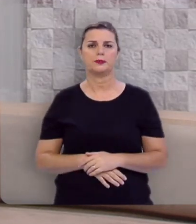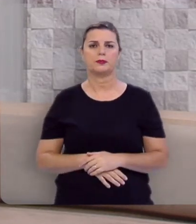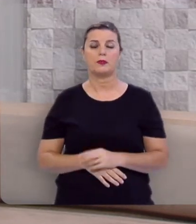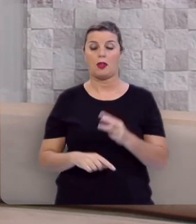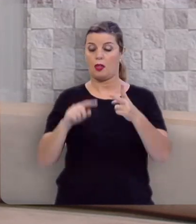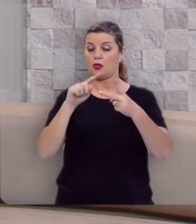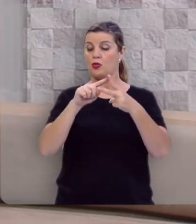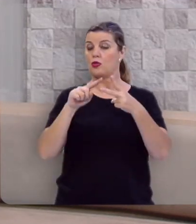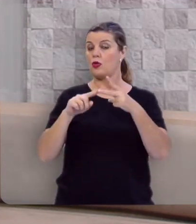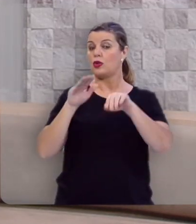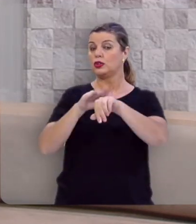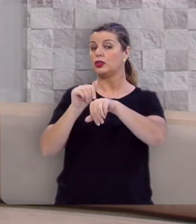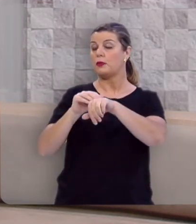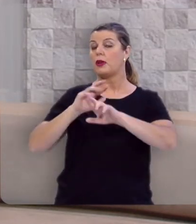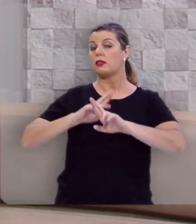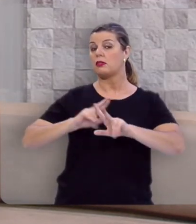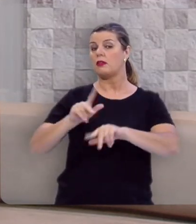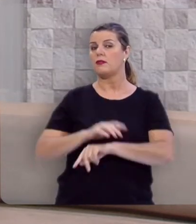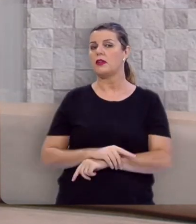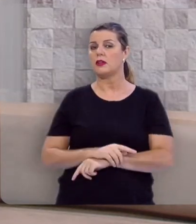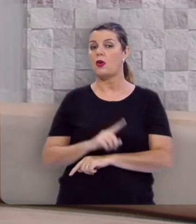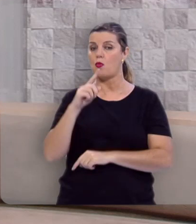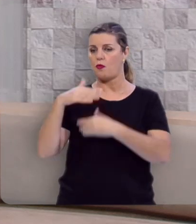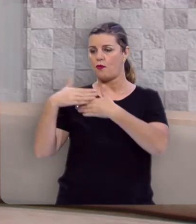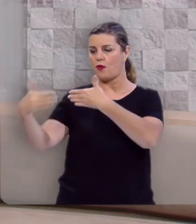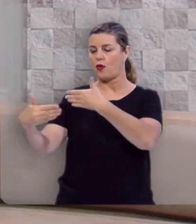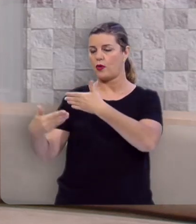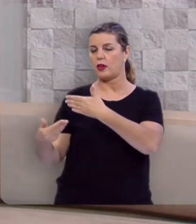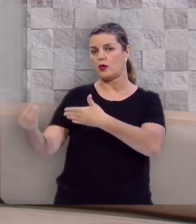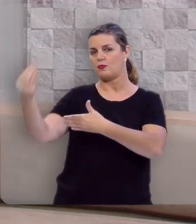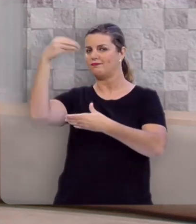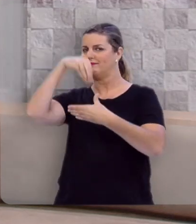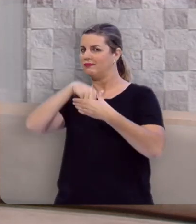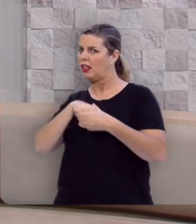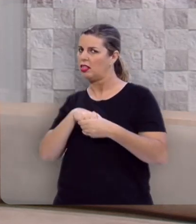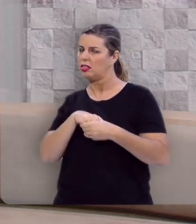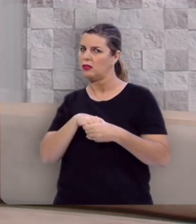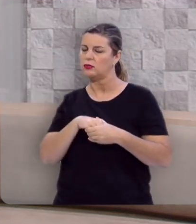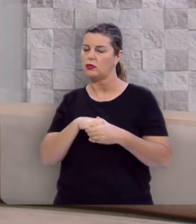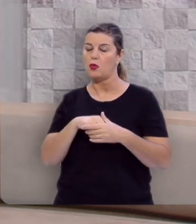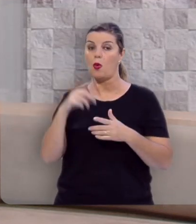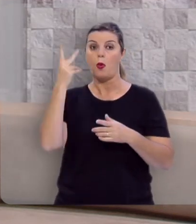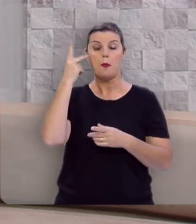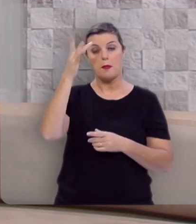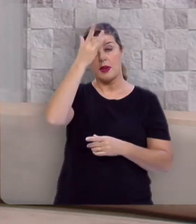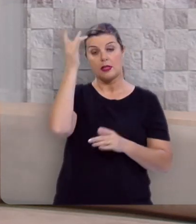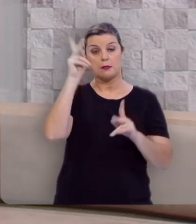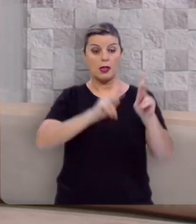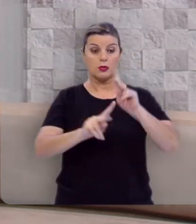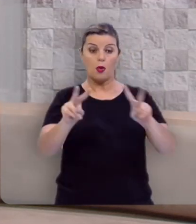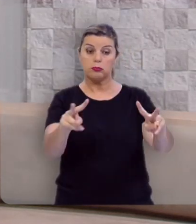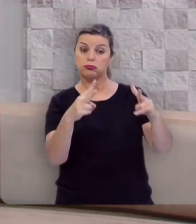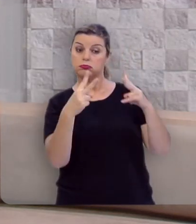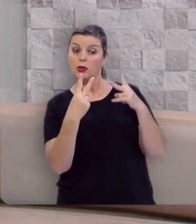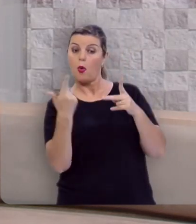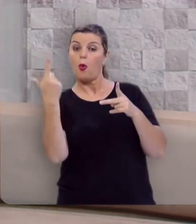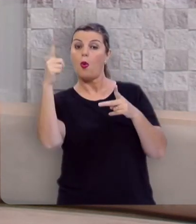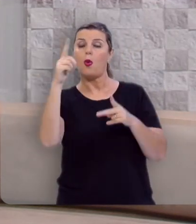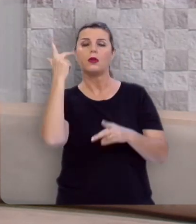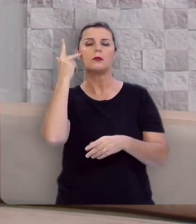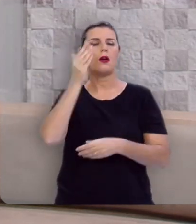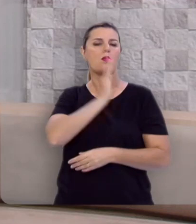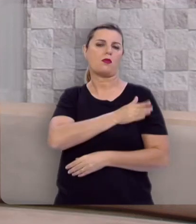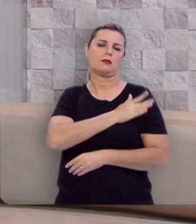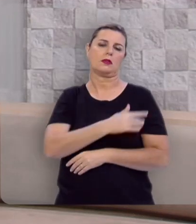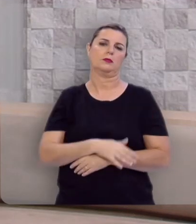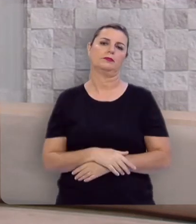Há 2 chamados bem distintos, um externo e um interno. um dirigido aos ouvidos, outro dirigido